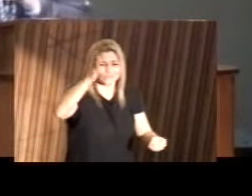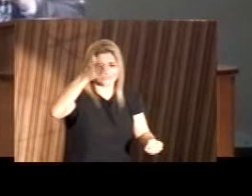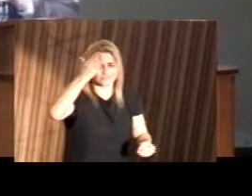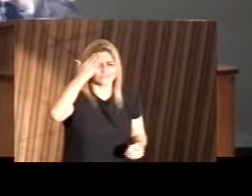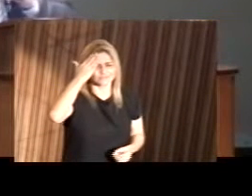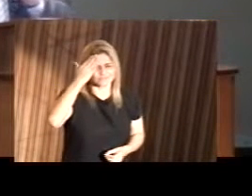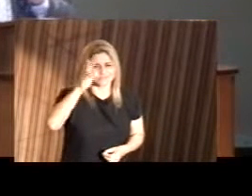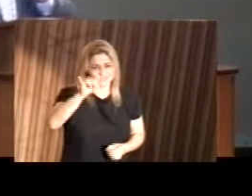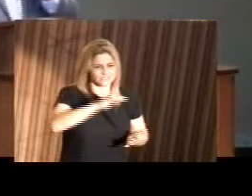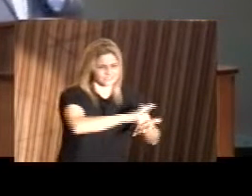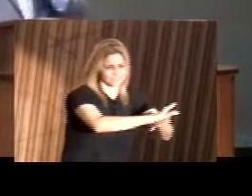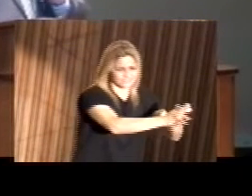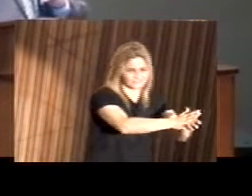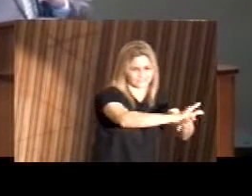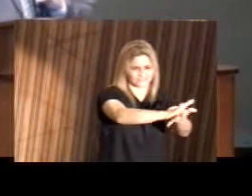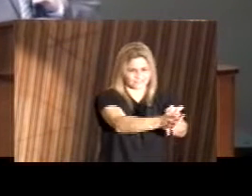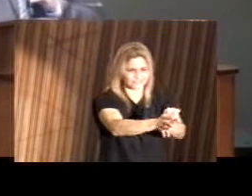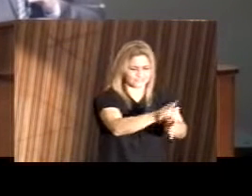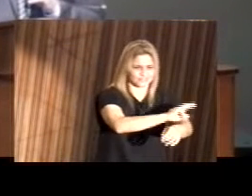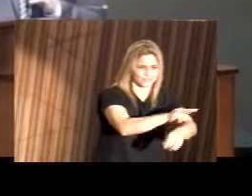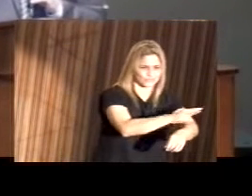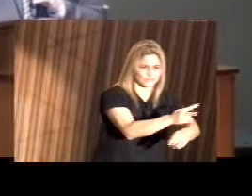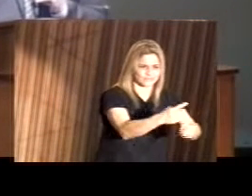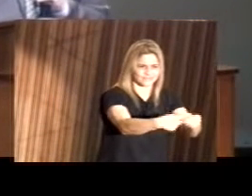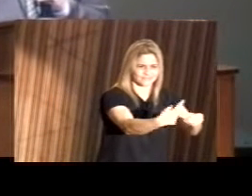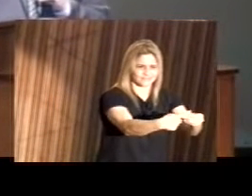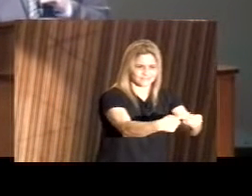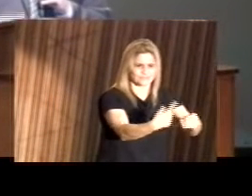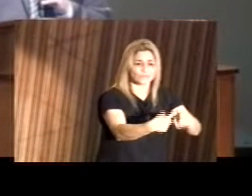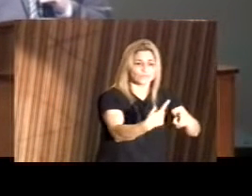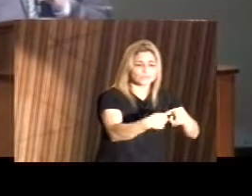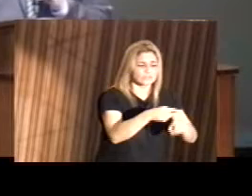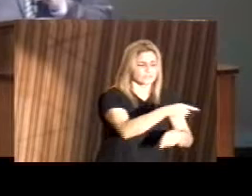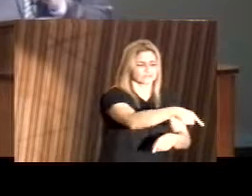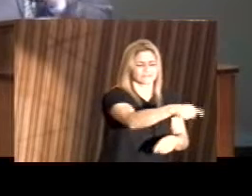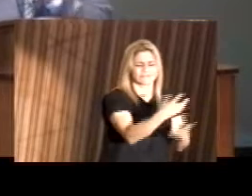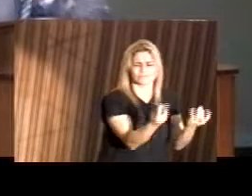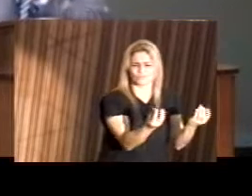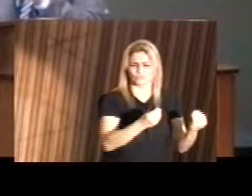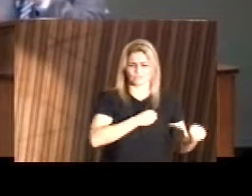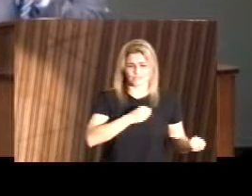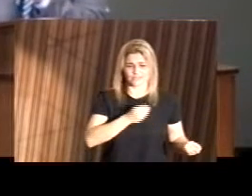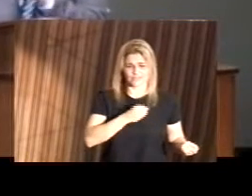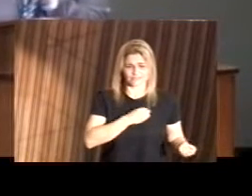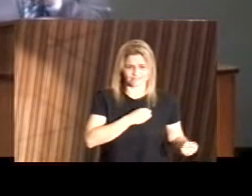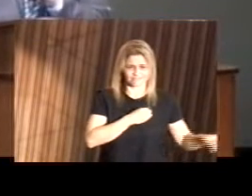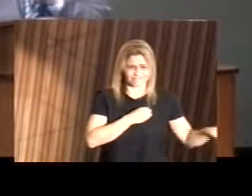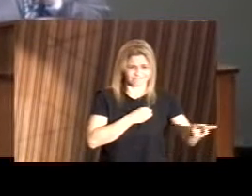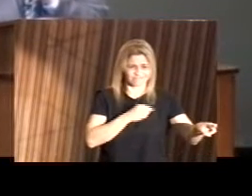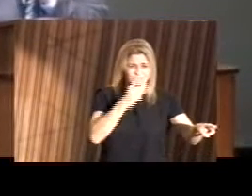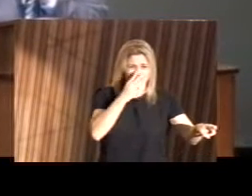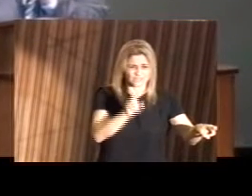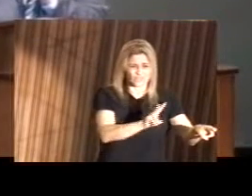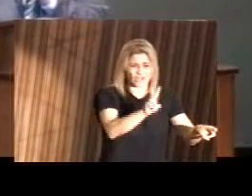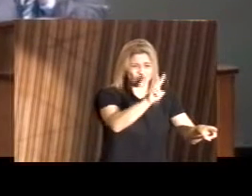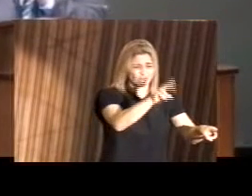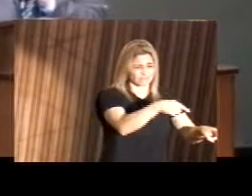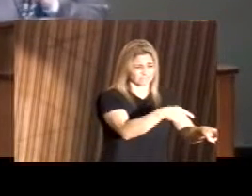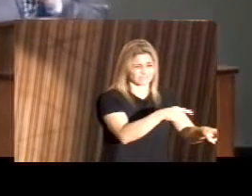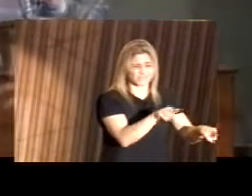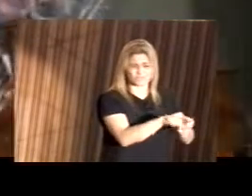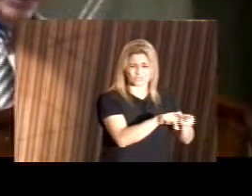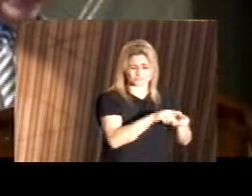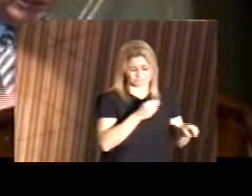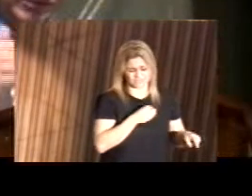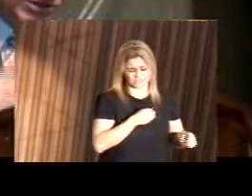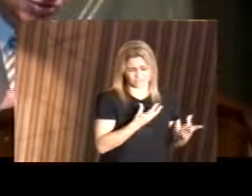sabia que essas cidades seriam destruídas por causa dos seus pecados e dos valores que elas defendiam.